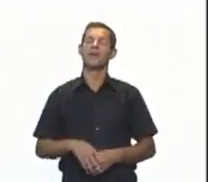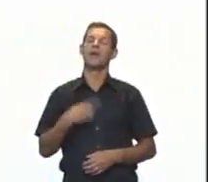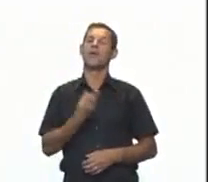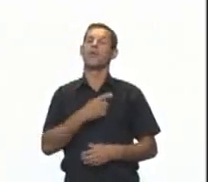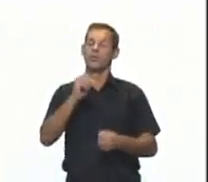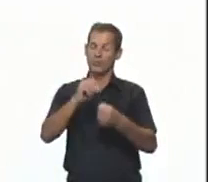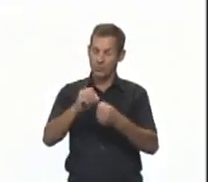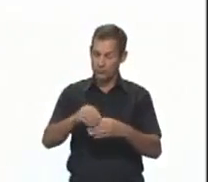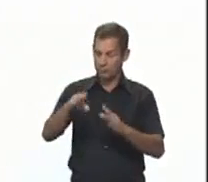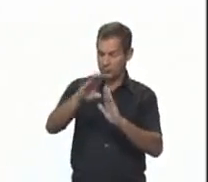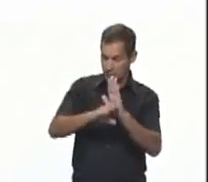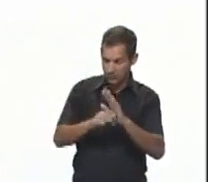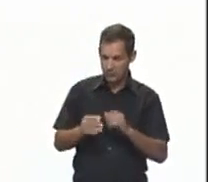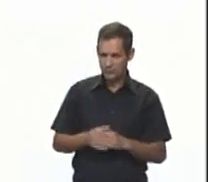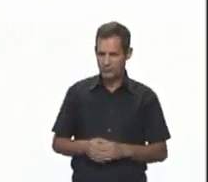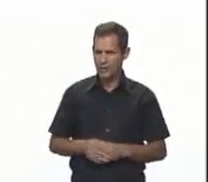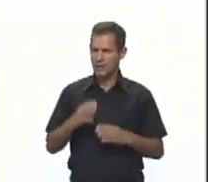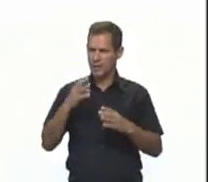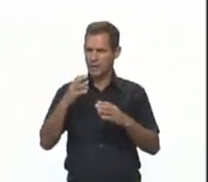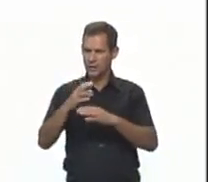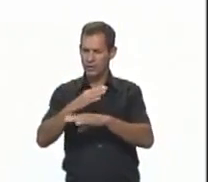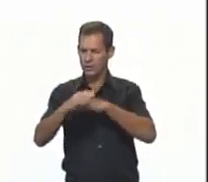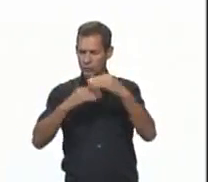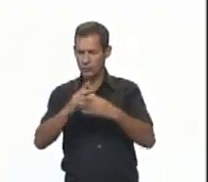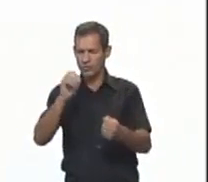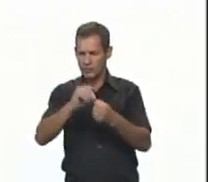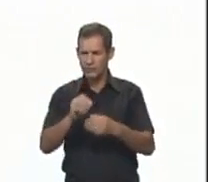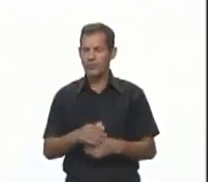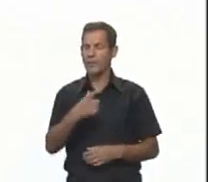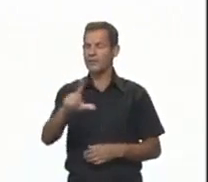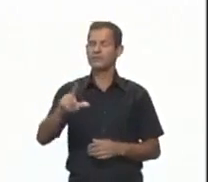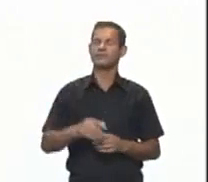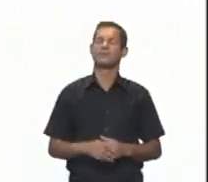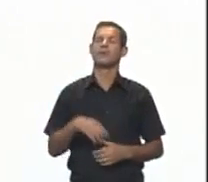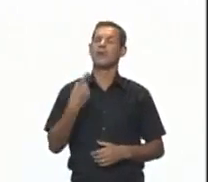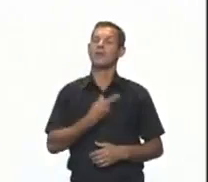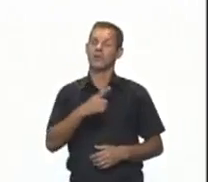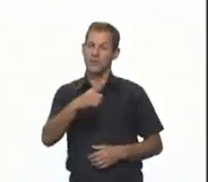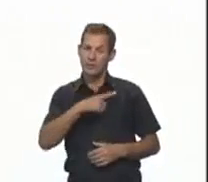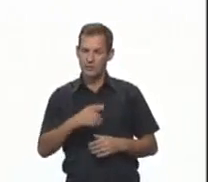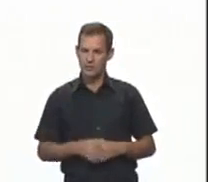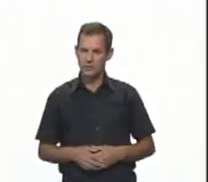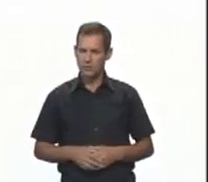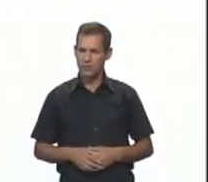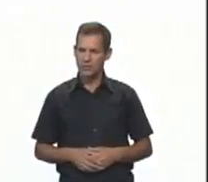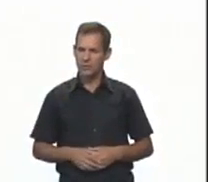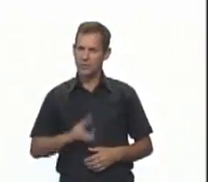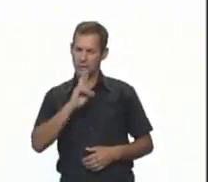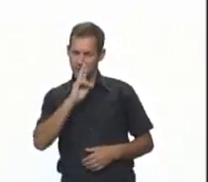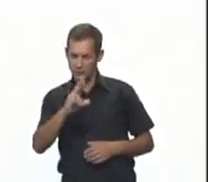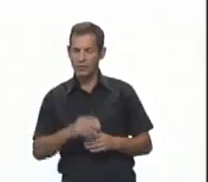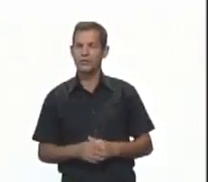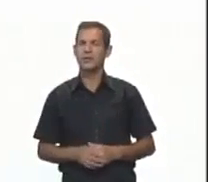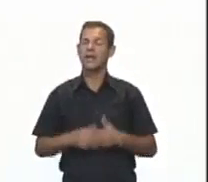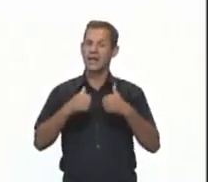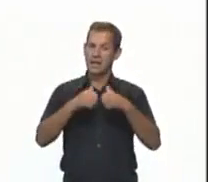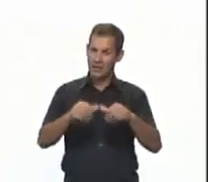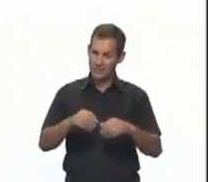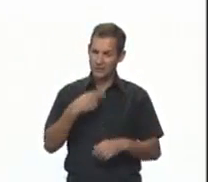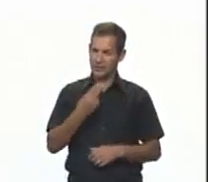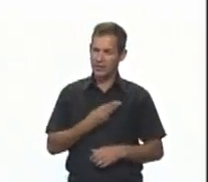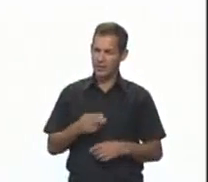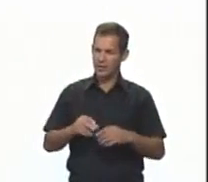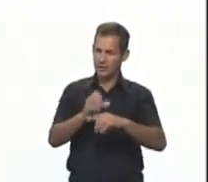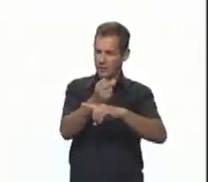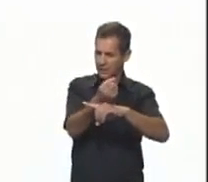quando a gente faz esse processo, então, todo esse processo que a gente fez de novo, a gente chega no seguinte resultado. Então, essa daqui é a